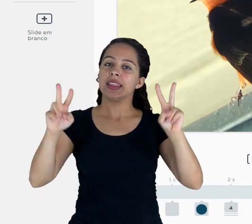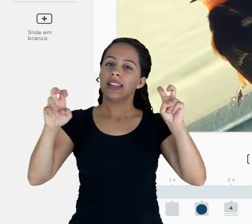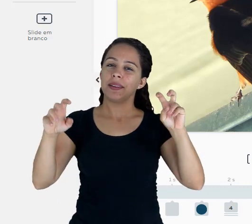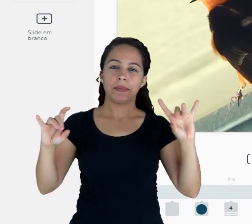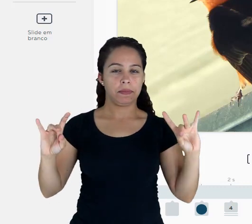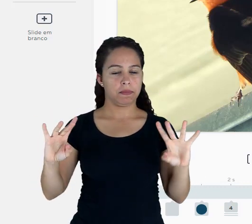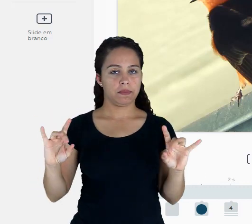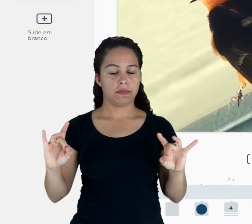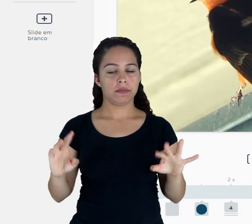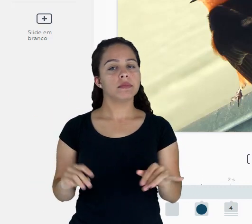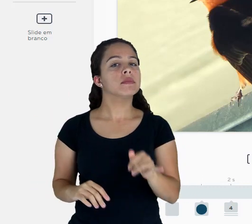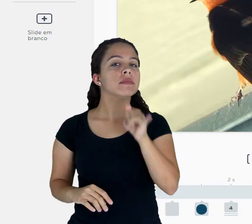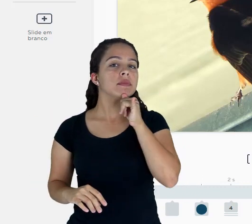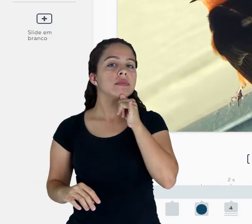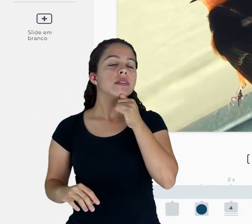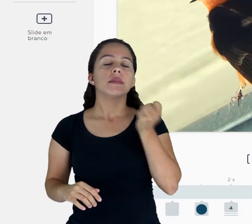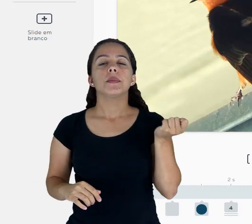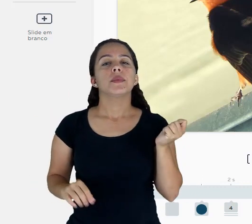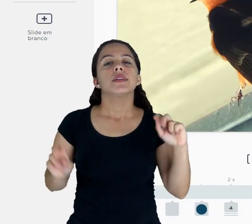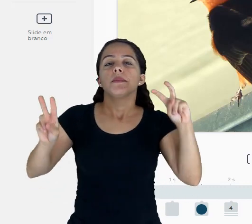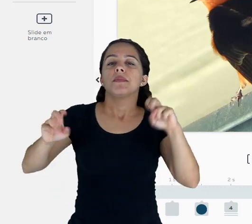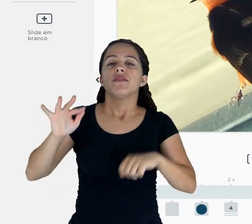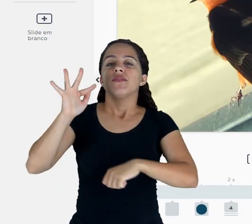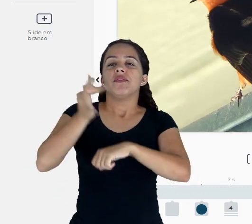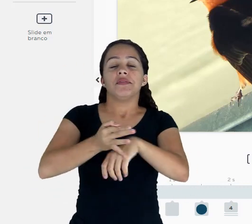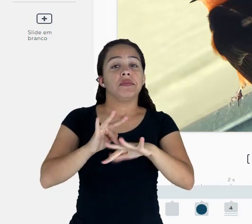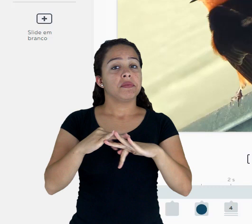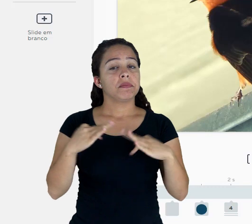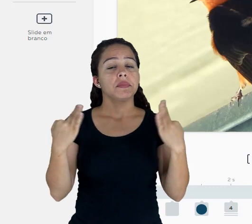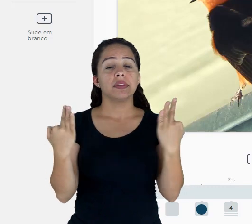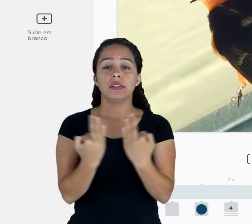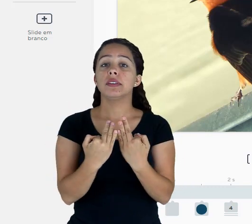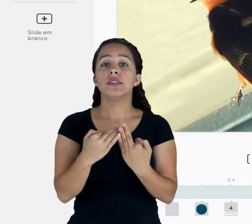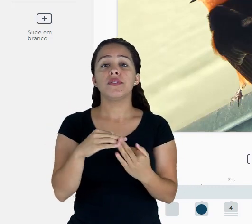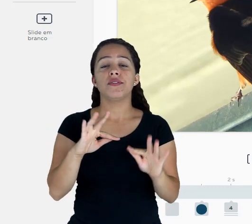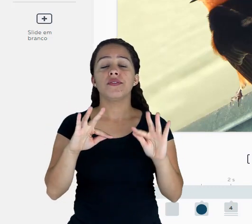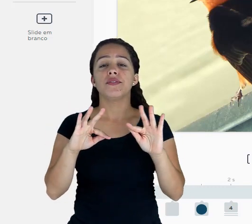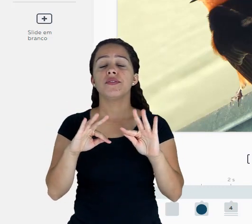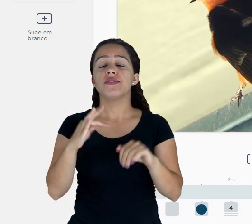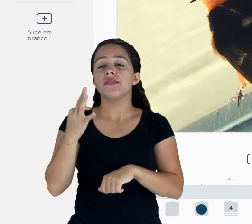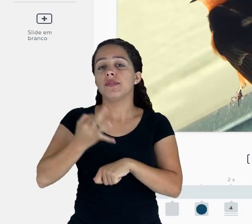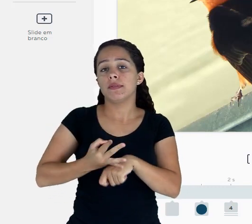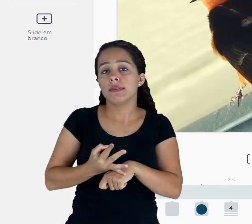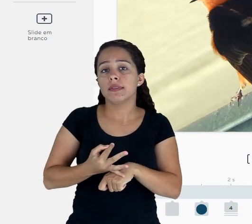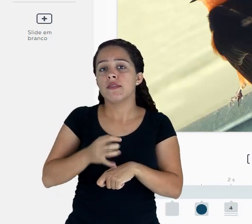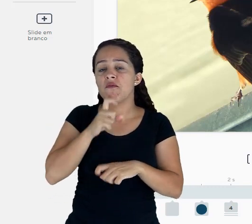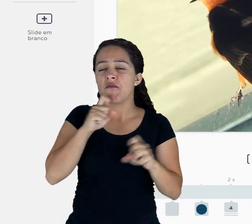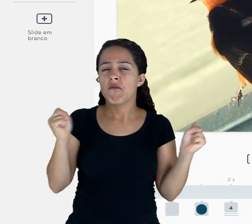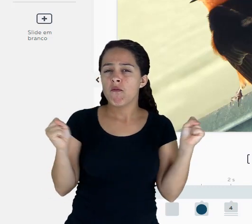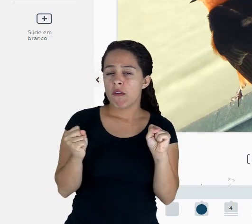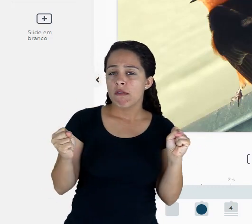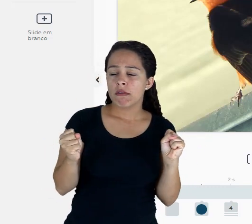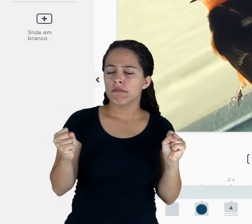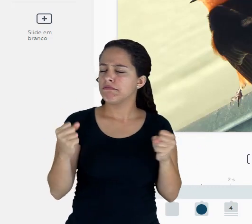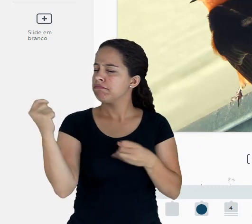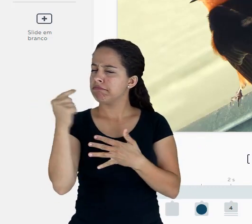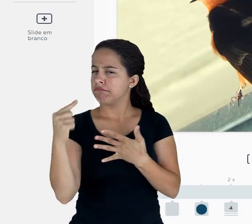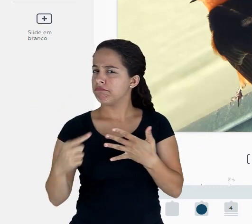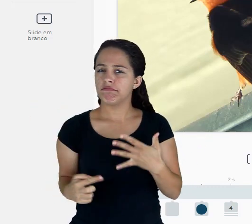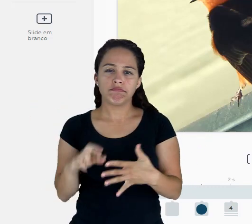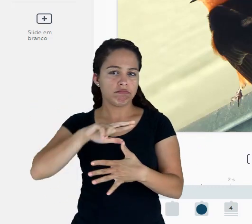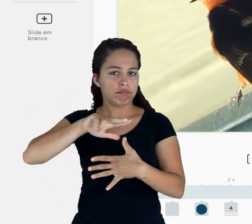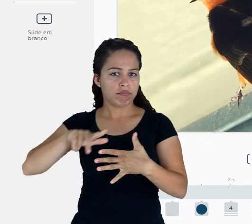especiais então a gente tem que férias em família de inverno eventos então são vários elementos já